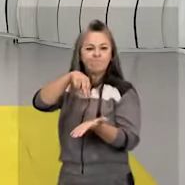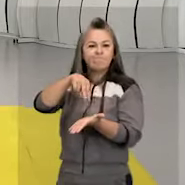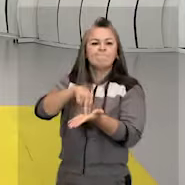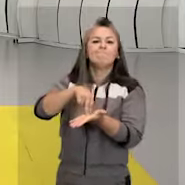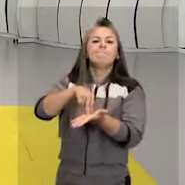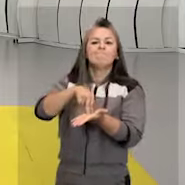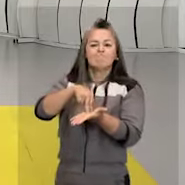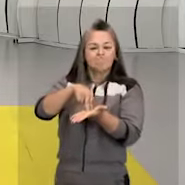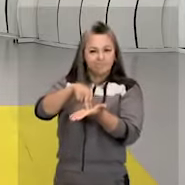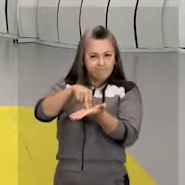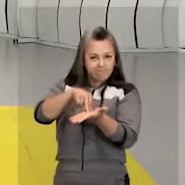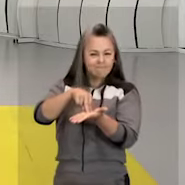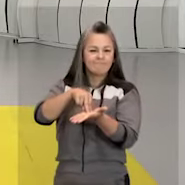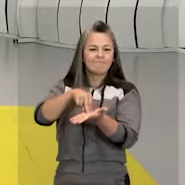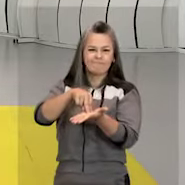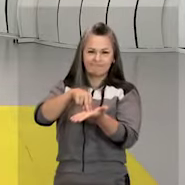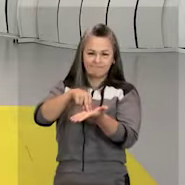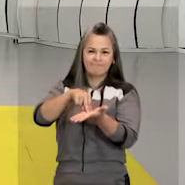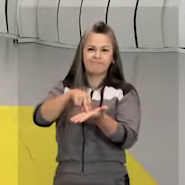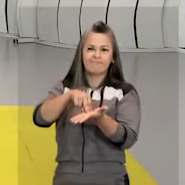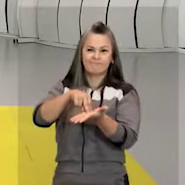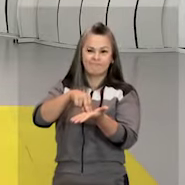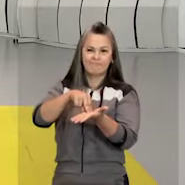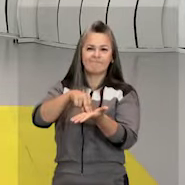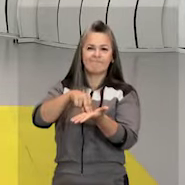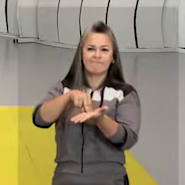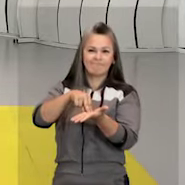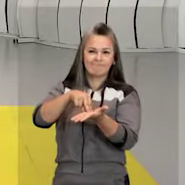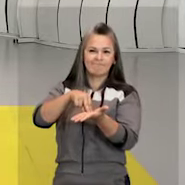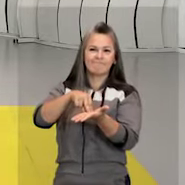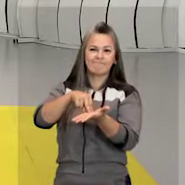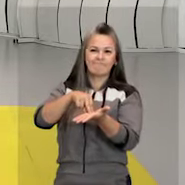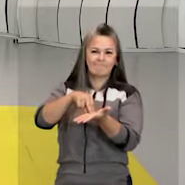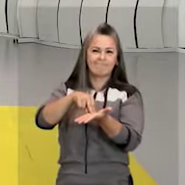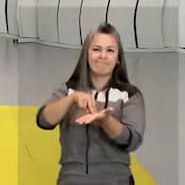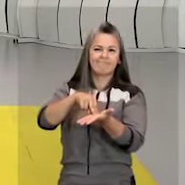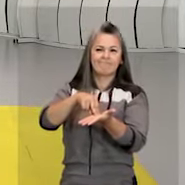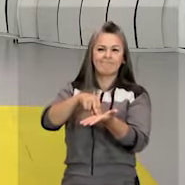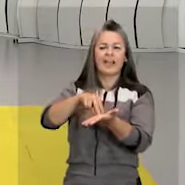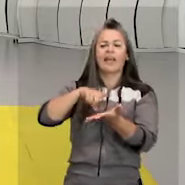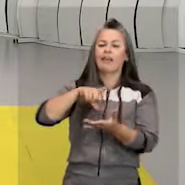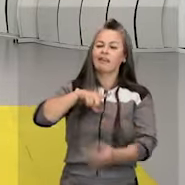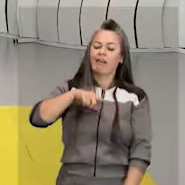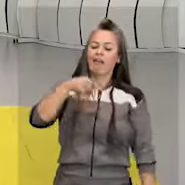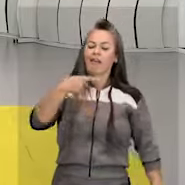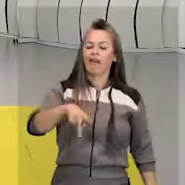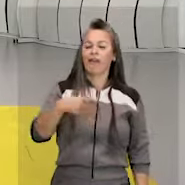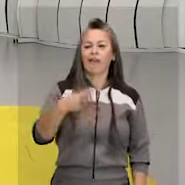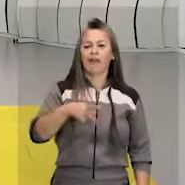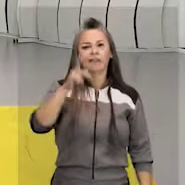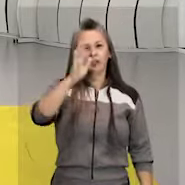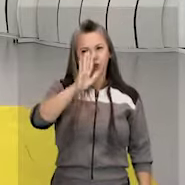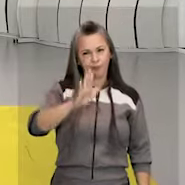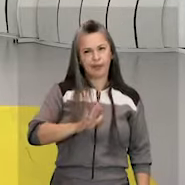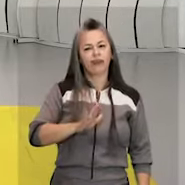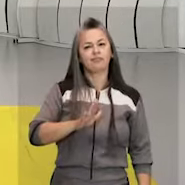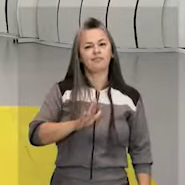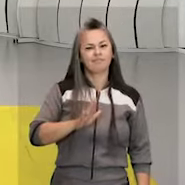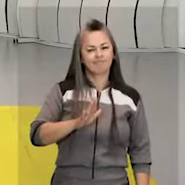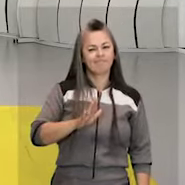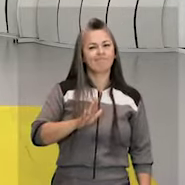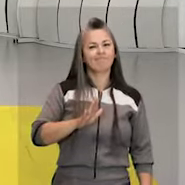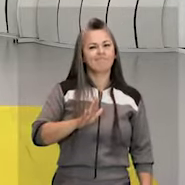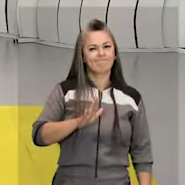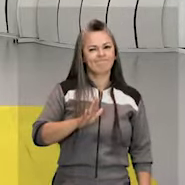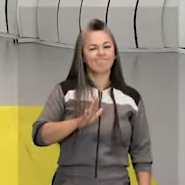processo, né, que foi vivenciado ao longo, né, da construção desse Brasil a partir, né, da dominação